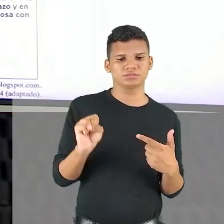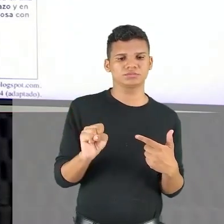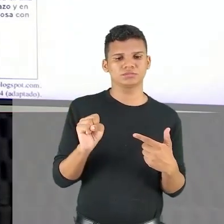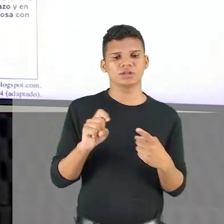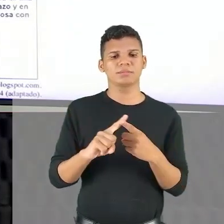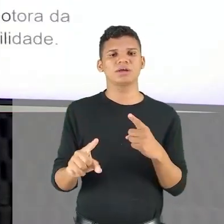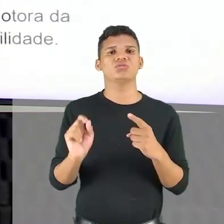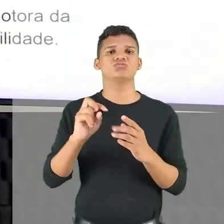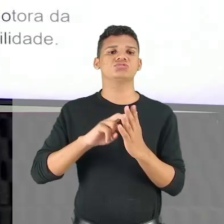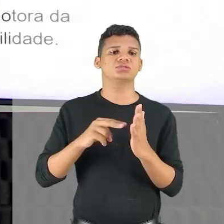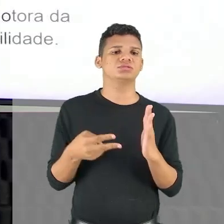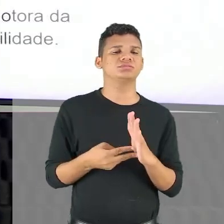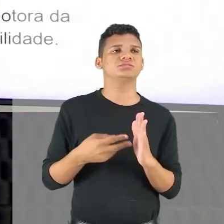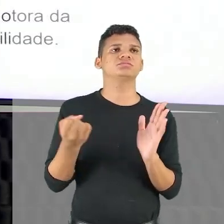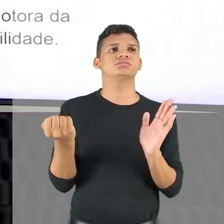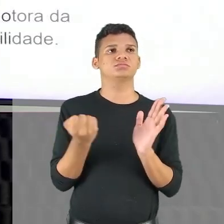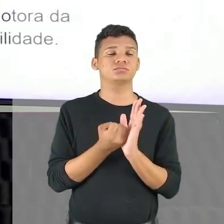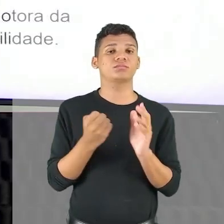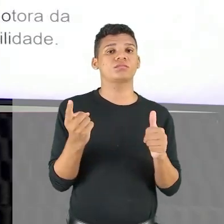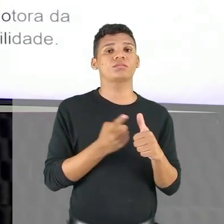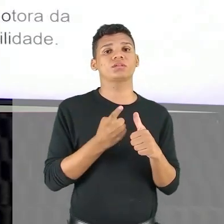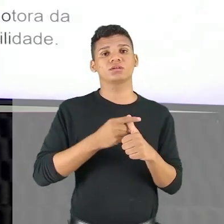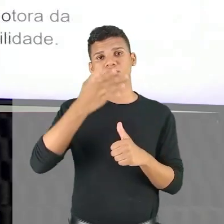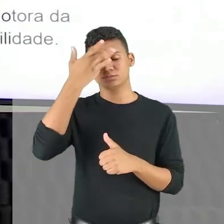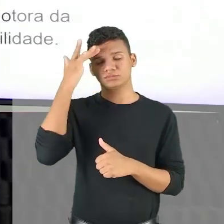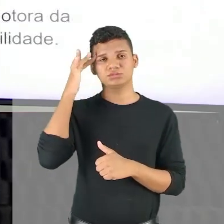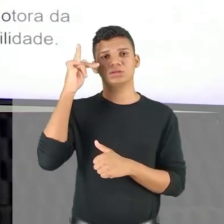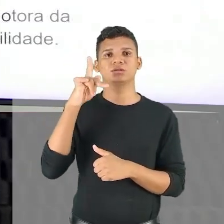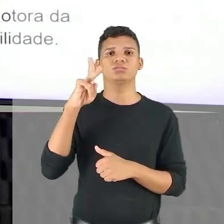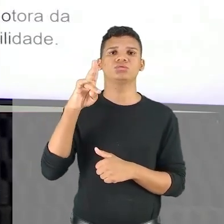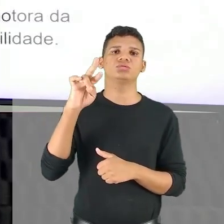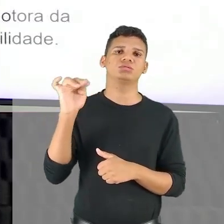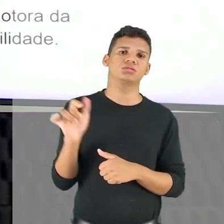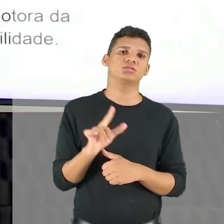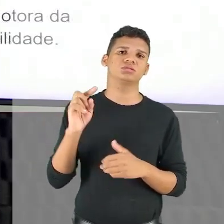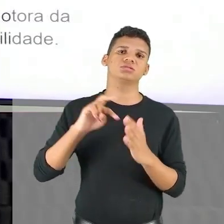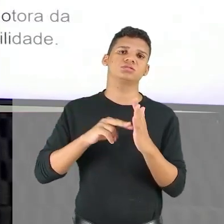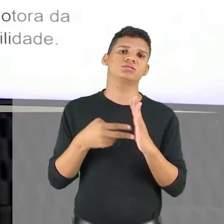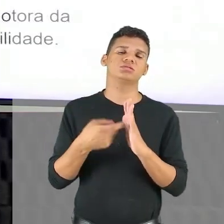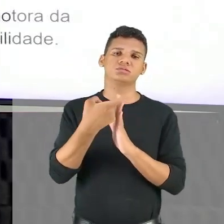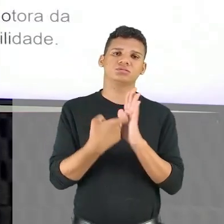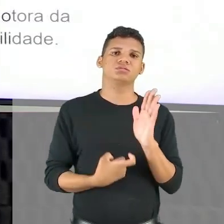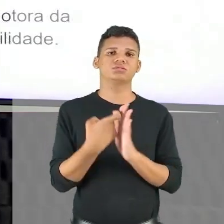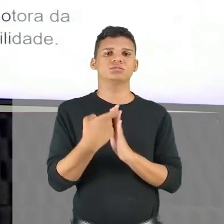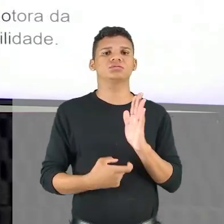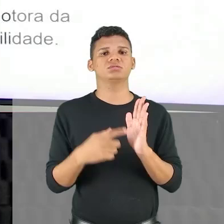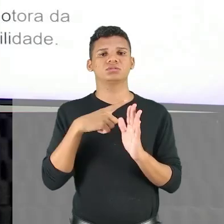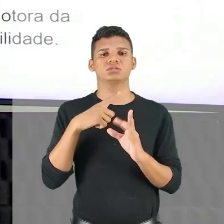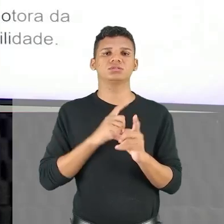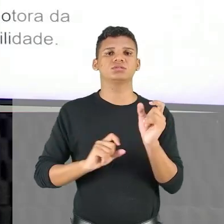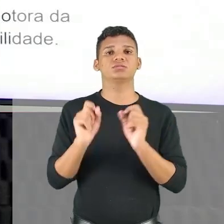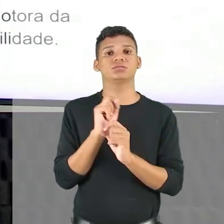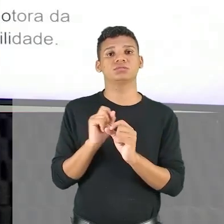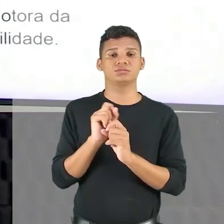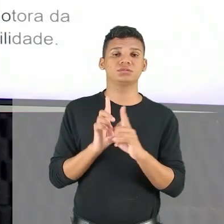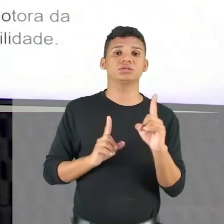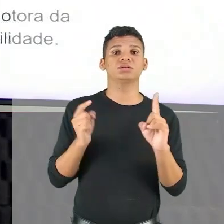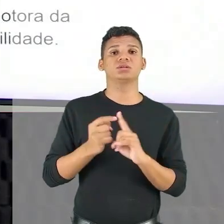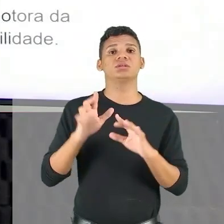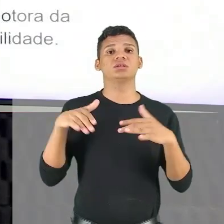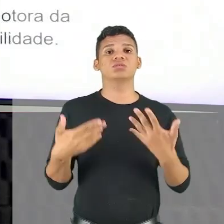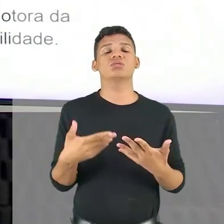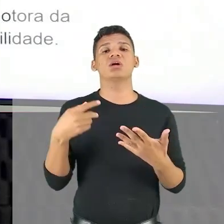Essas marcas da primeira pessoa do plural na campanha de amamentação no texto têm como finalidade, qual é